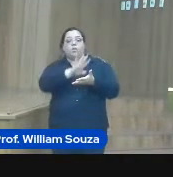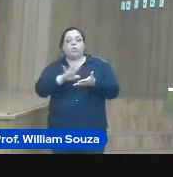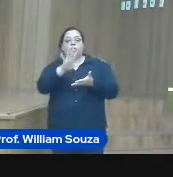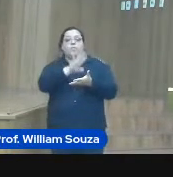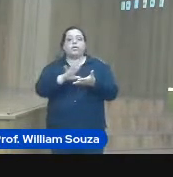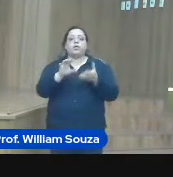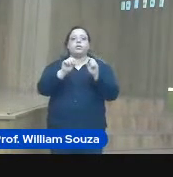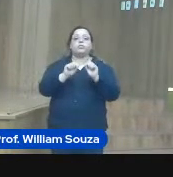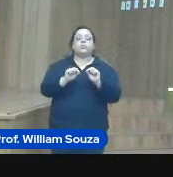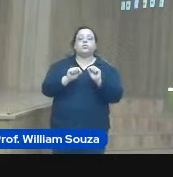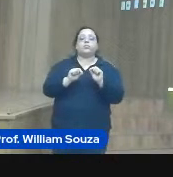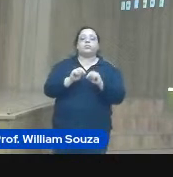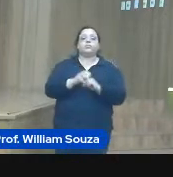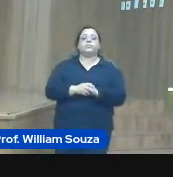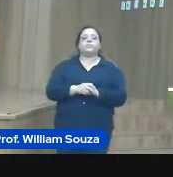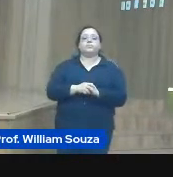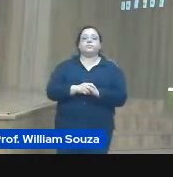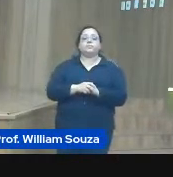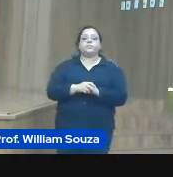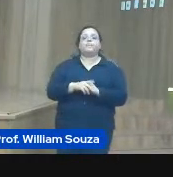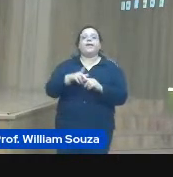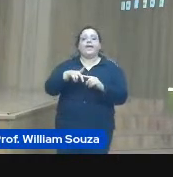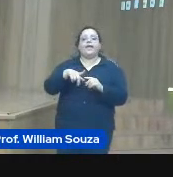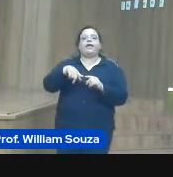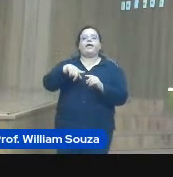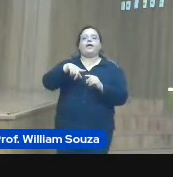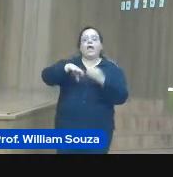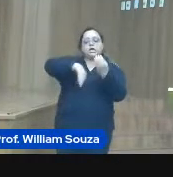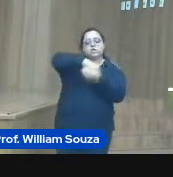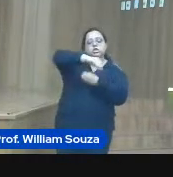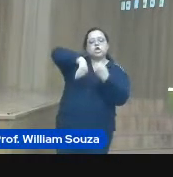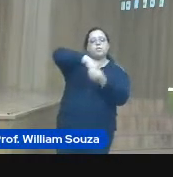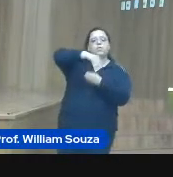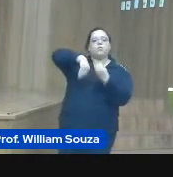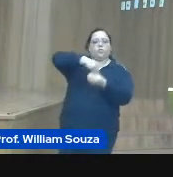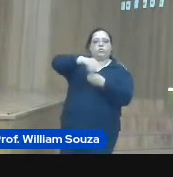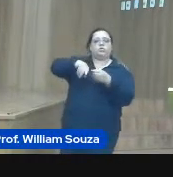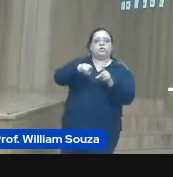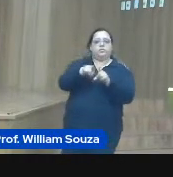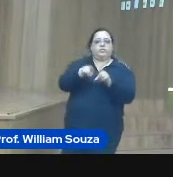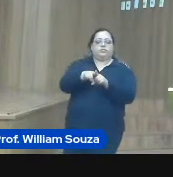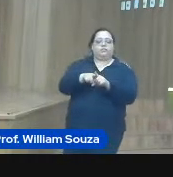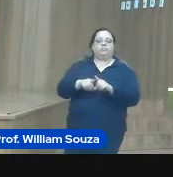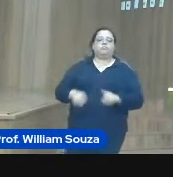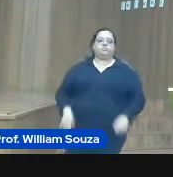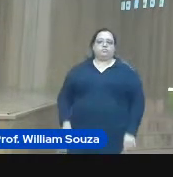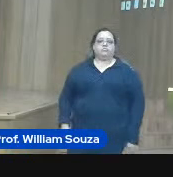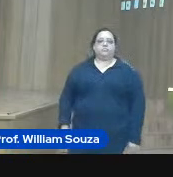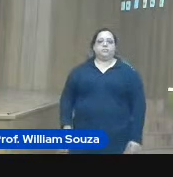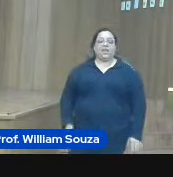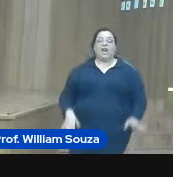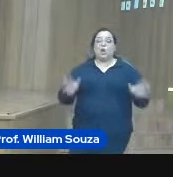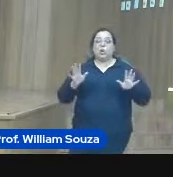ainda que seja hegemônica, porque é hegemônica. Eu não tô dizendo, a matemática europeia, ela não é ruim, ela não é má,